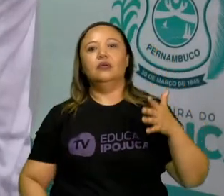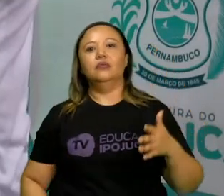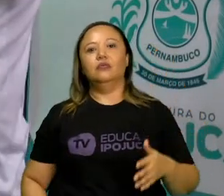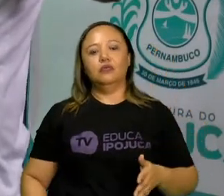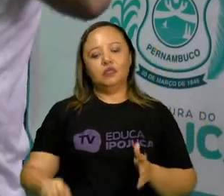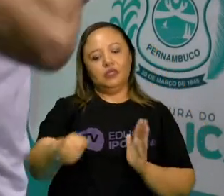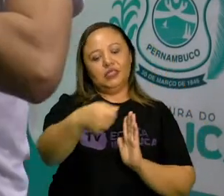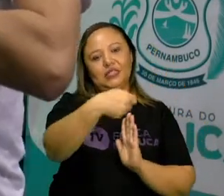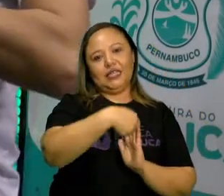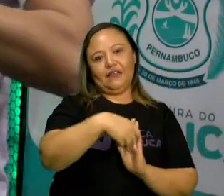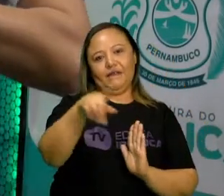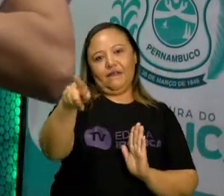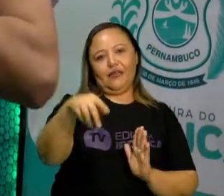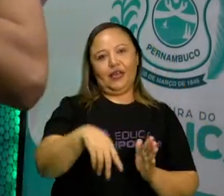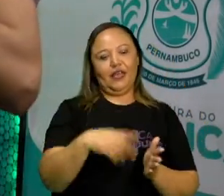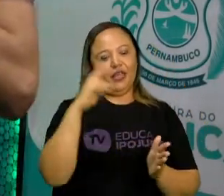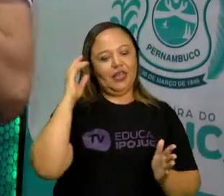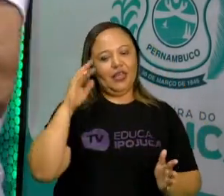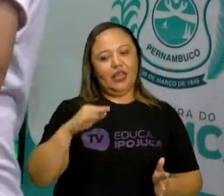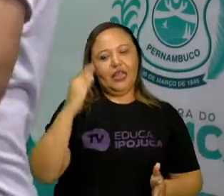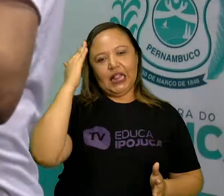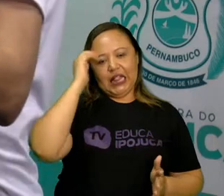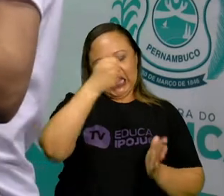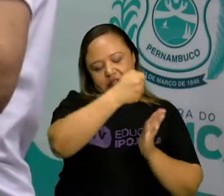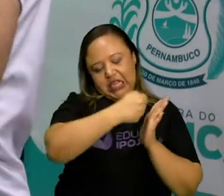fazer um resumo desse material que você viu,